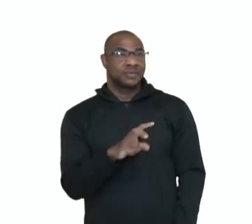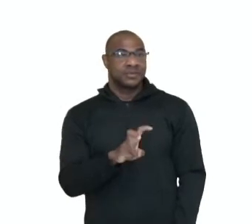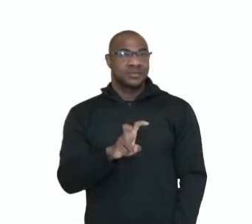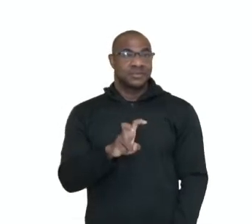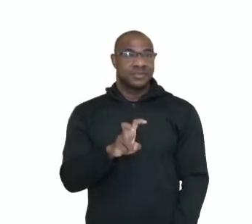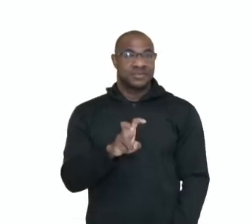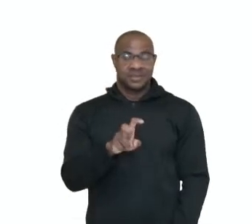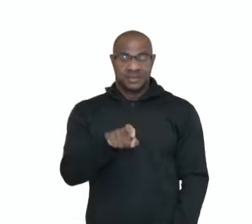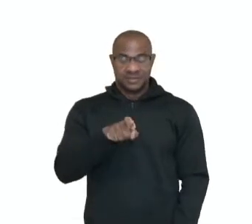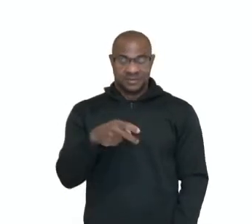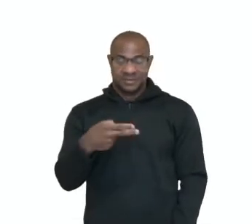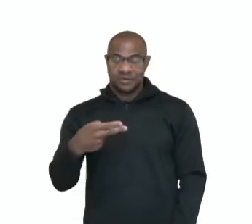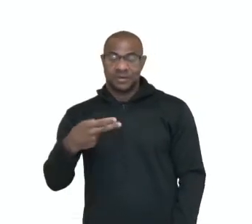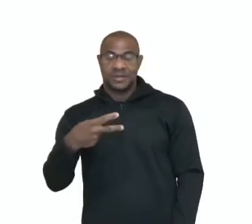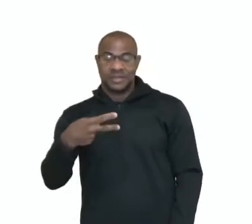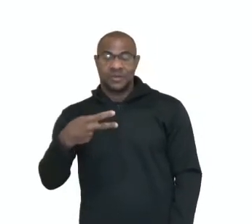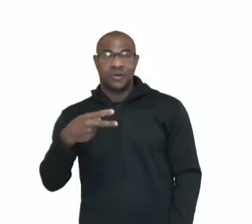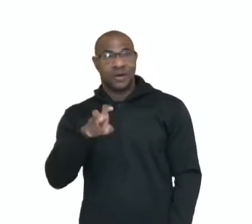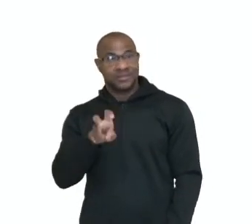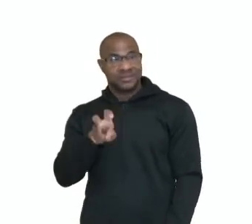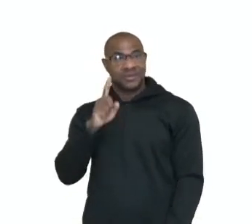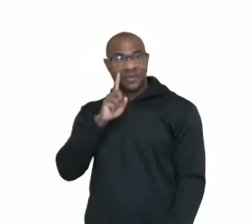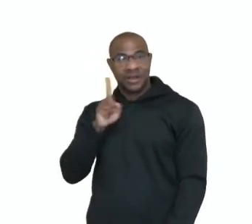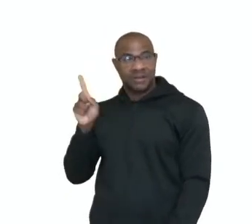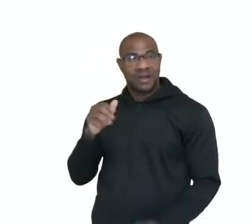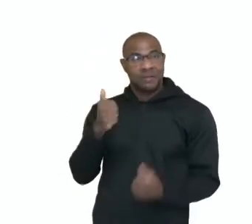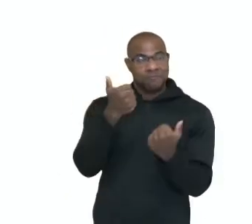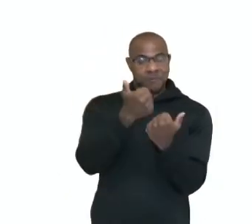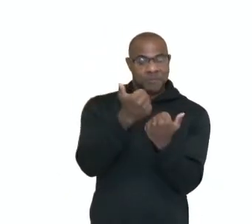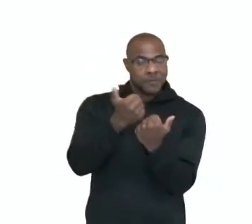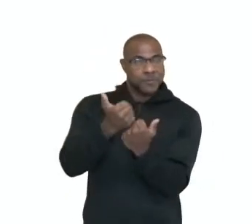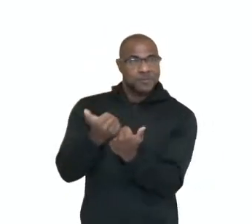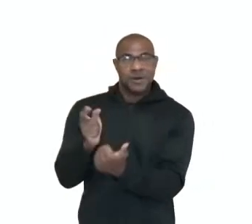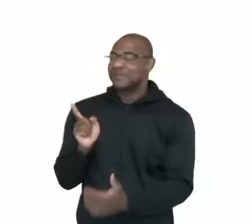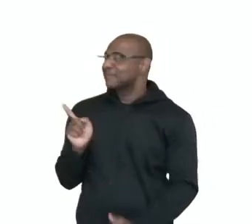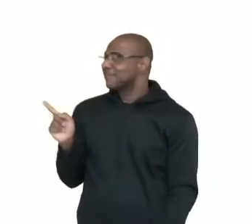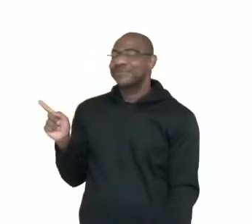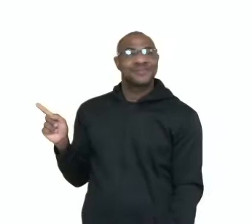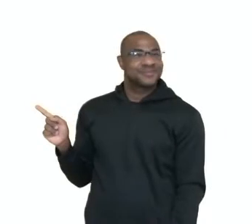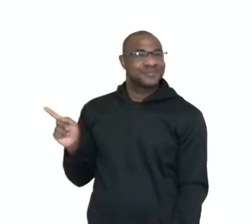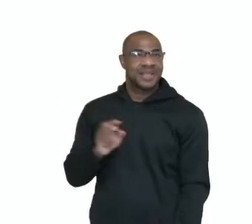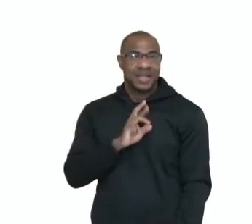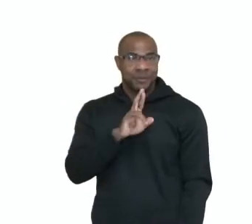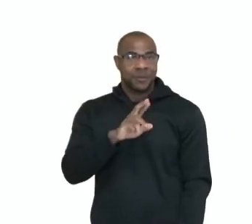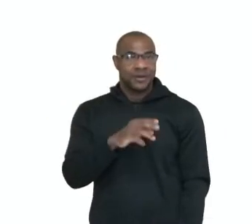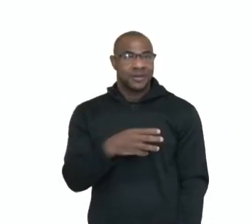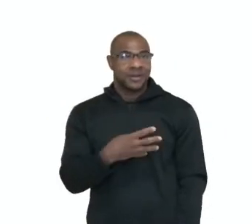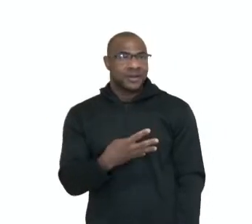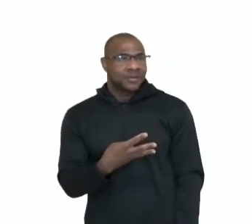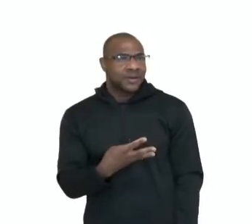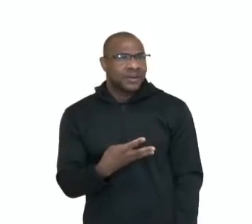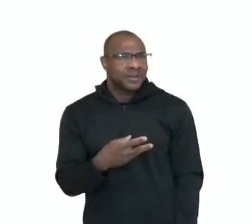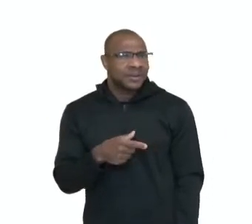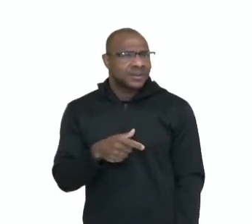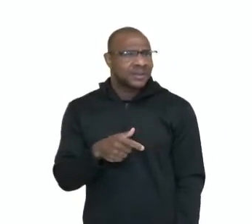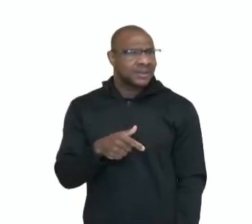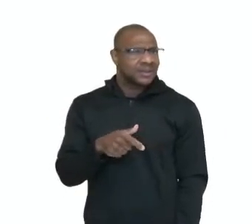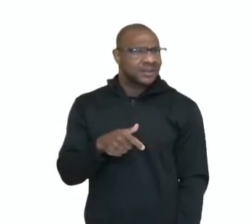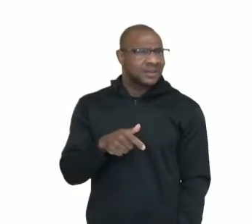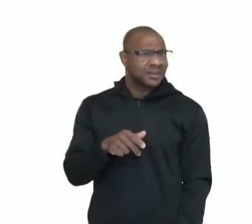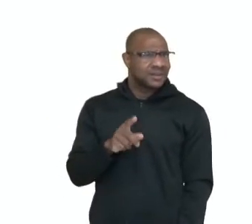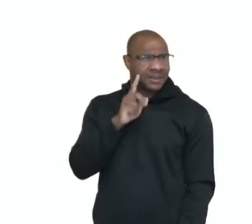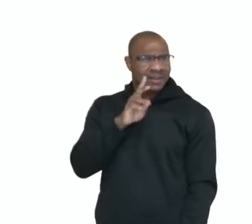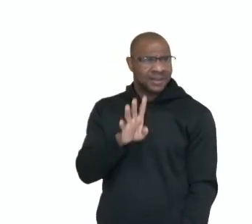5, primeiro multiplica 8 vezes 5, 40, somou com 2, 42. E se o x for 12,